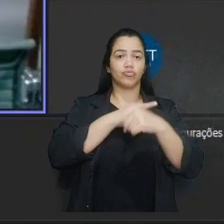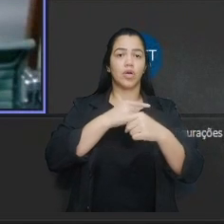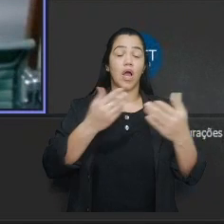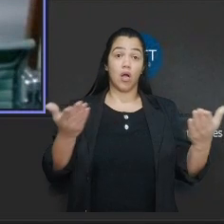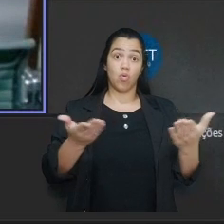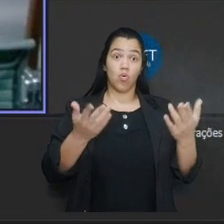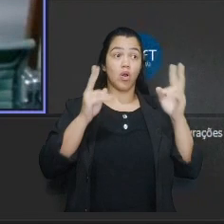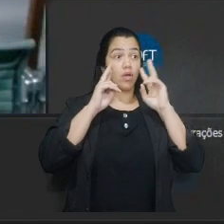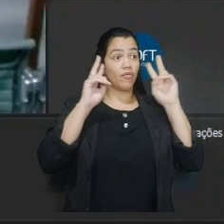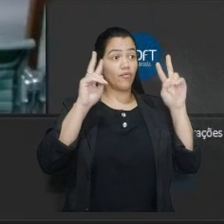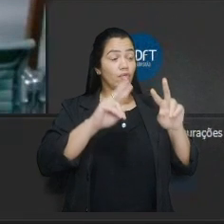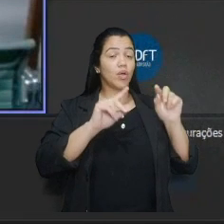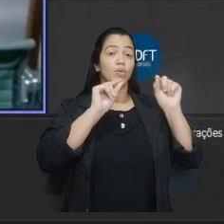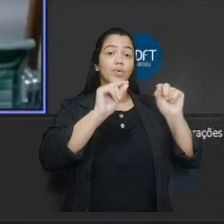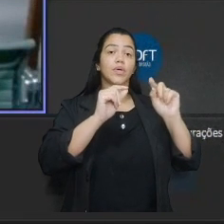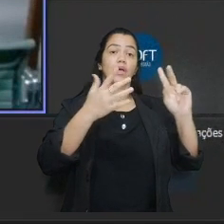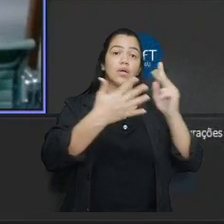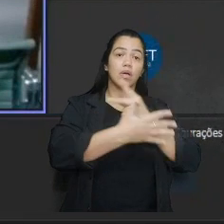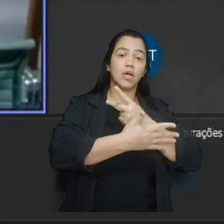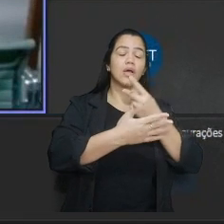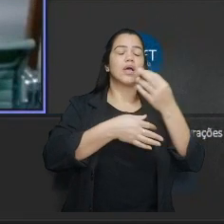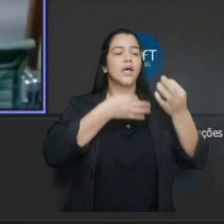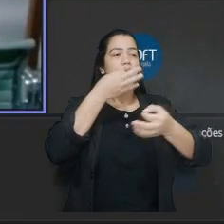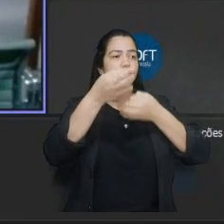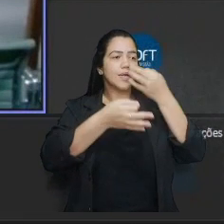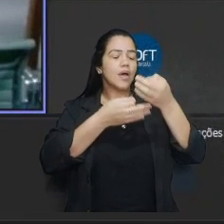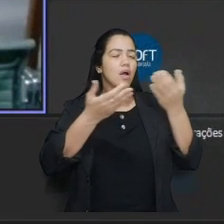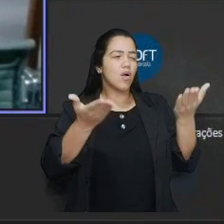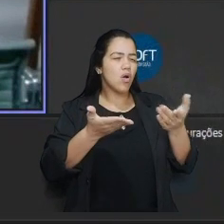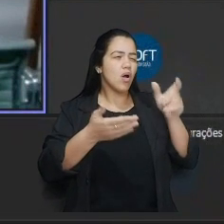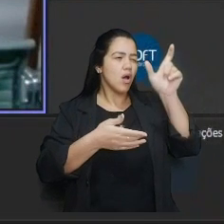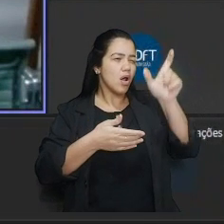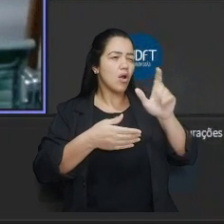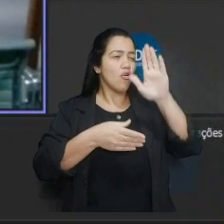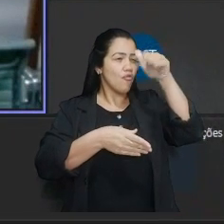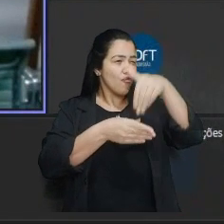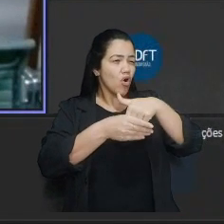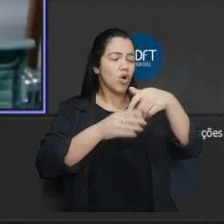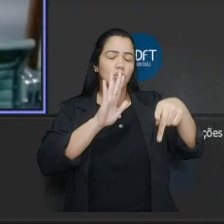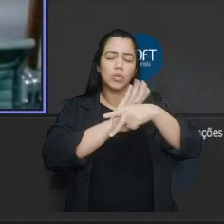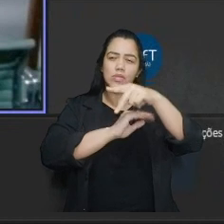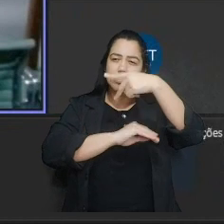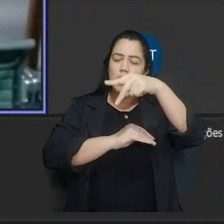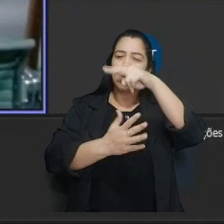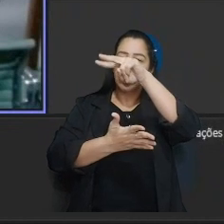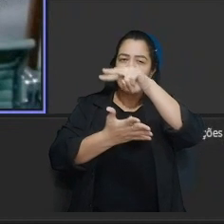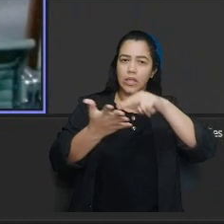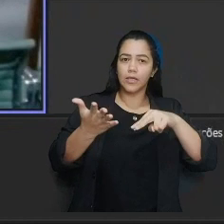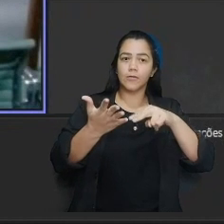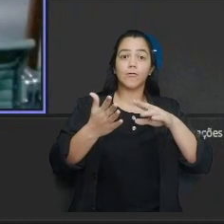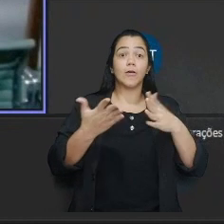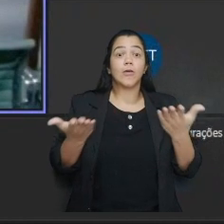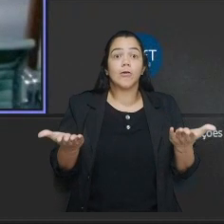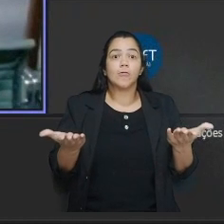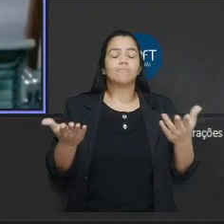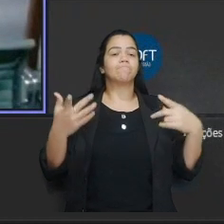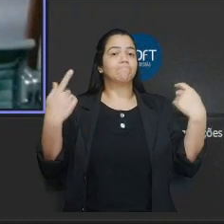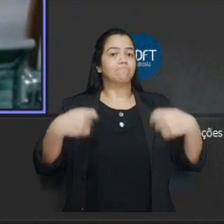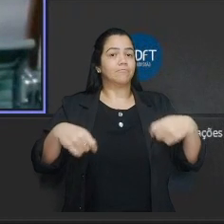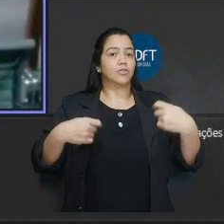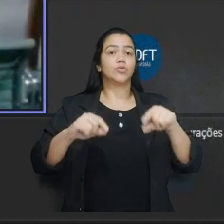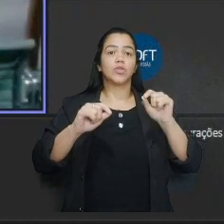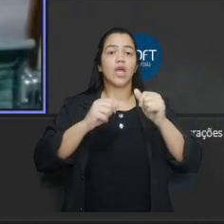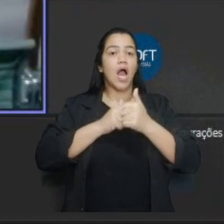acompanhado a divergência. Mas vendo agora a sustentação oral, o voto de Vossa Excelência lido na